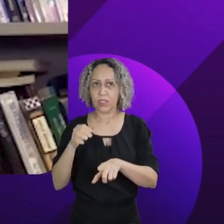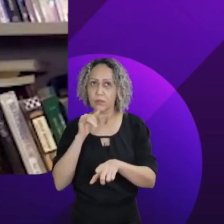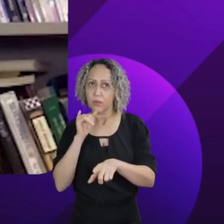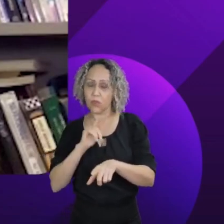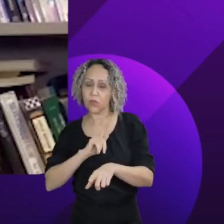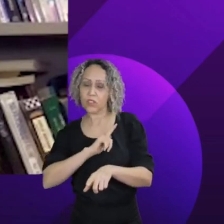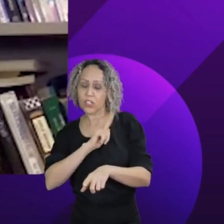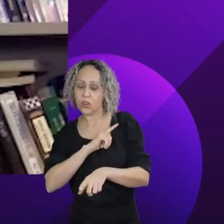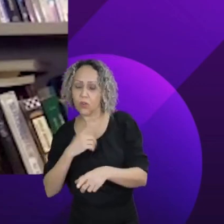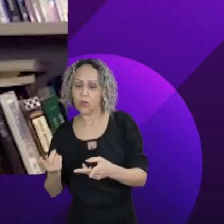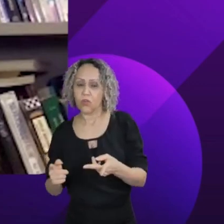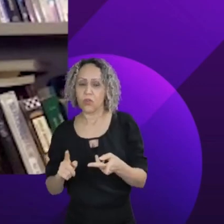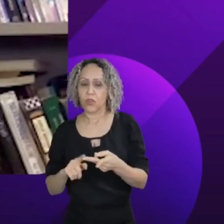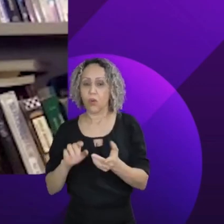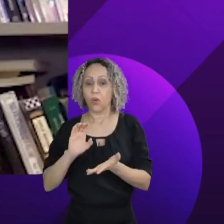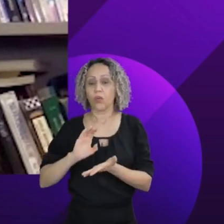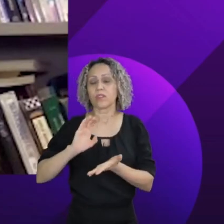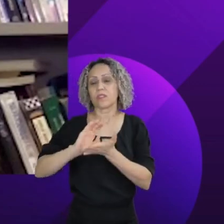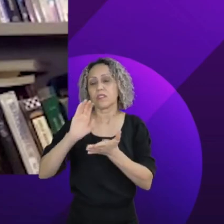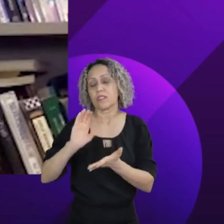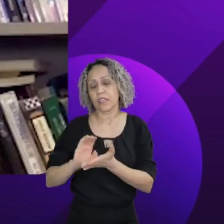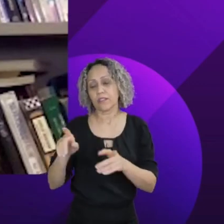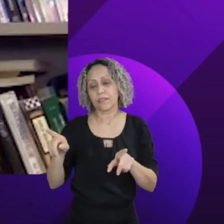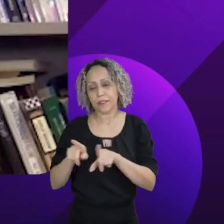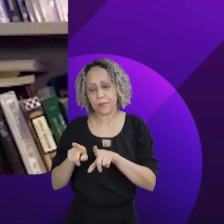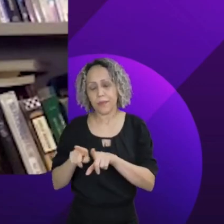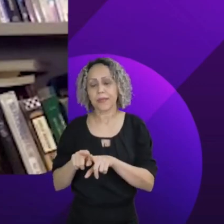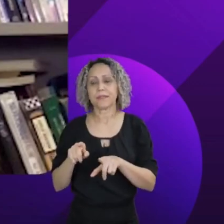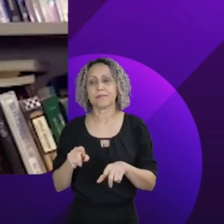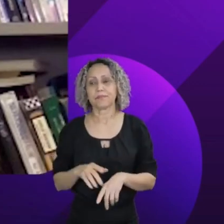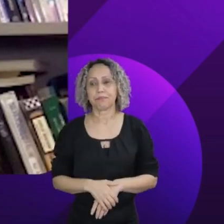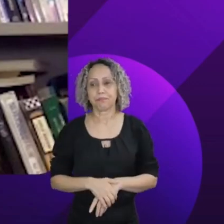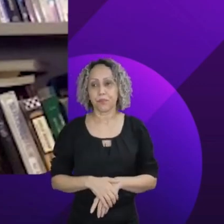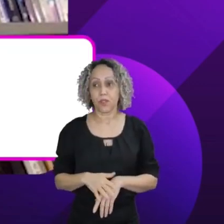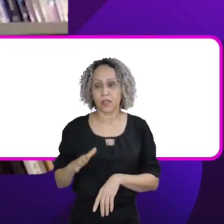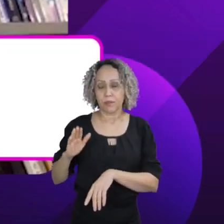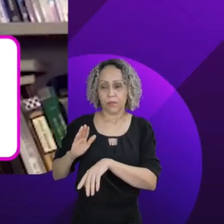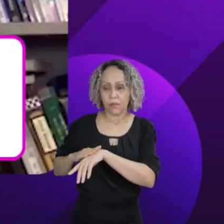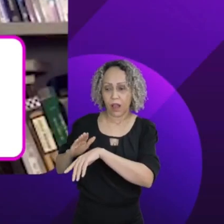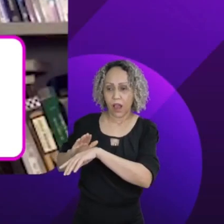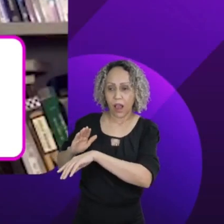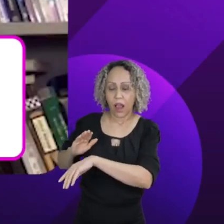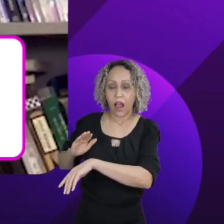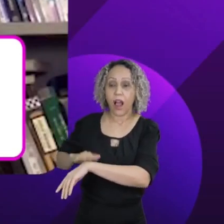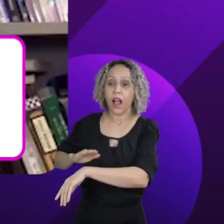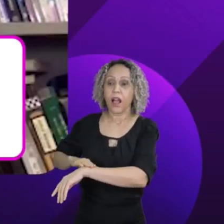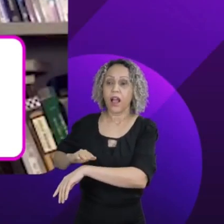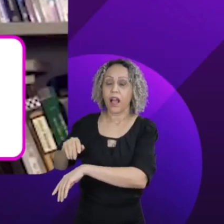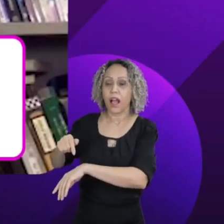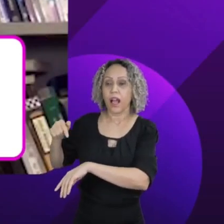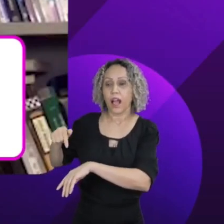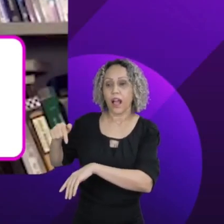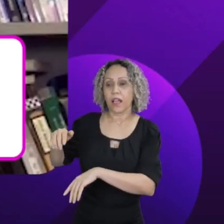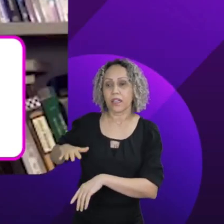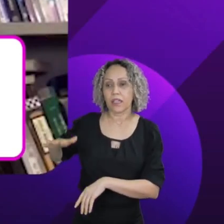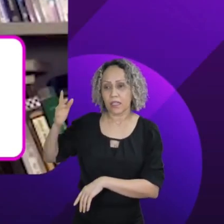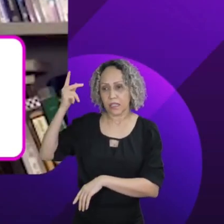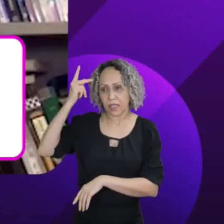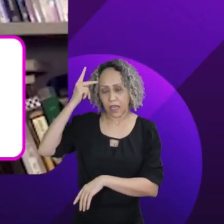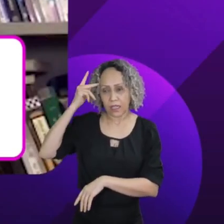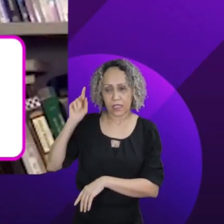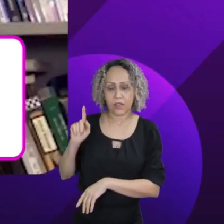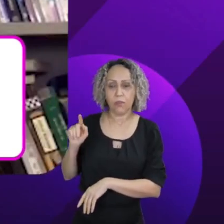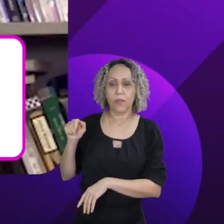Aqui em São Paulo, esse ano nós estamos completando 21 anos de criação de uma